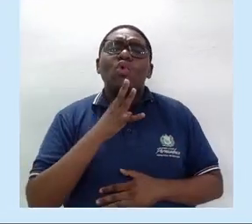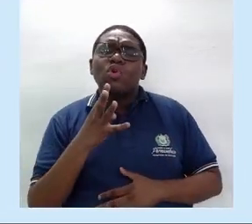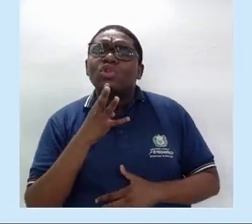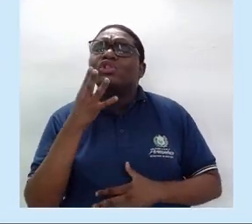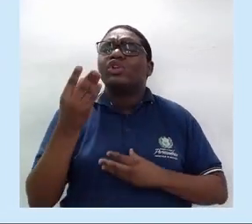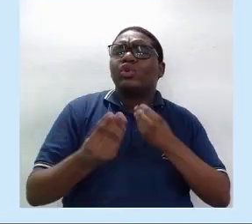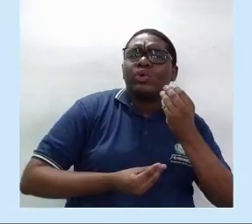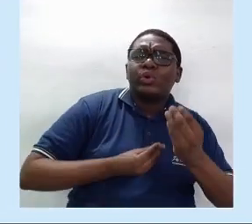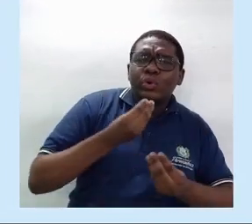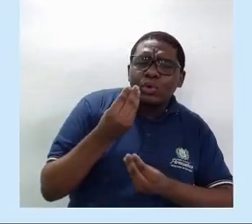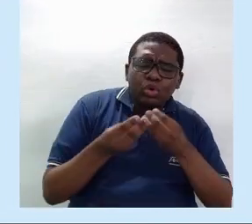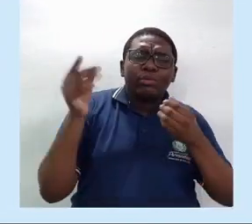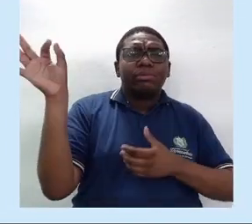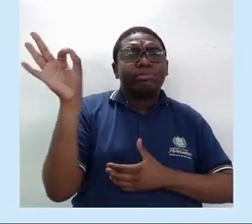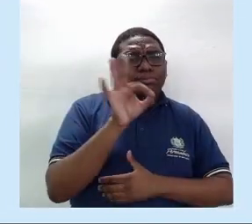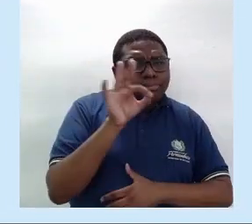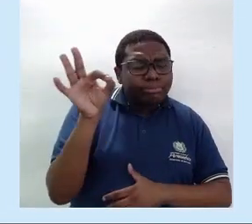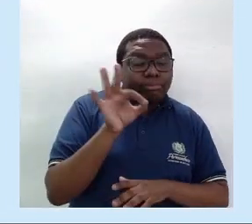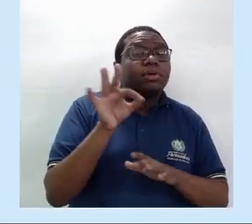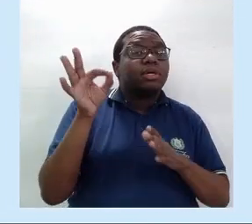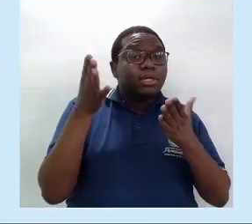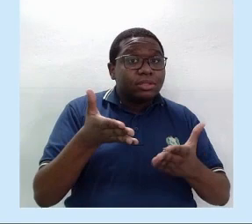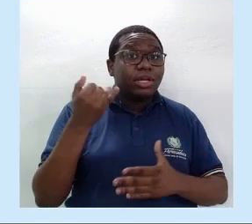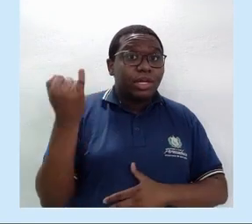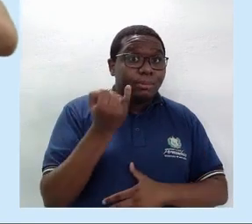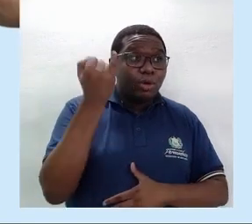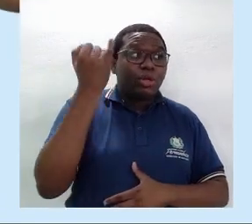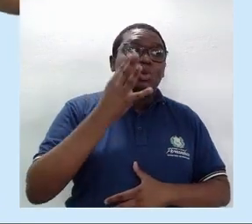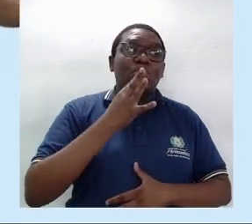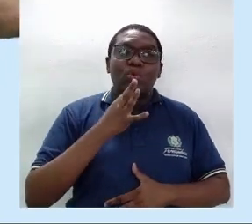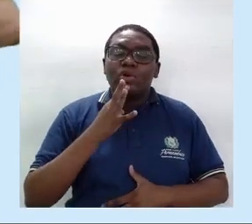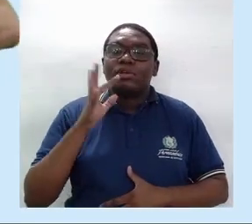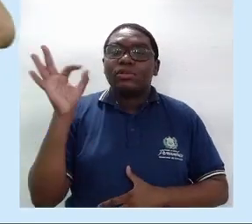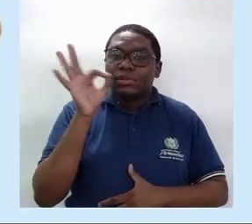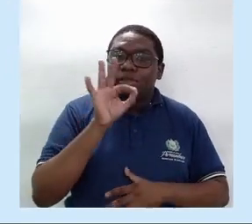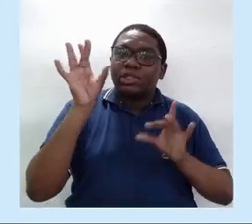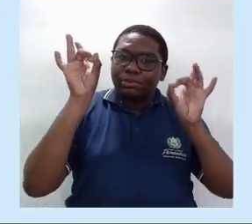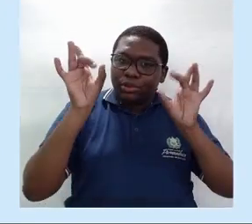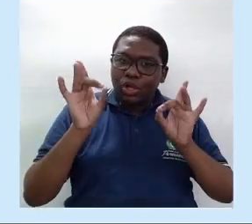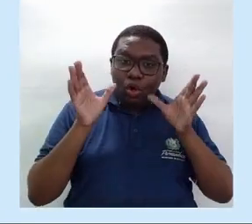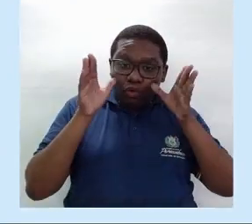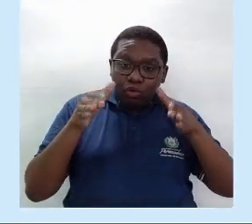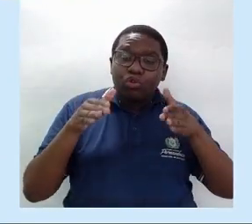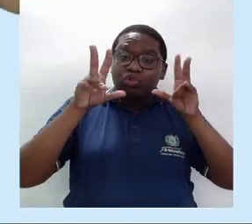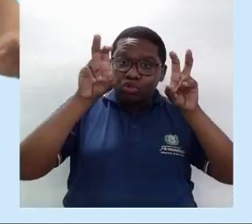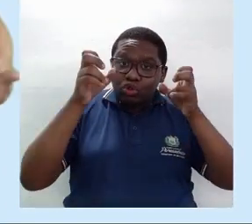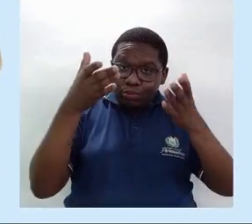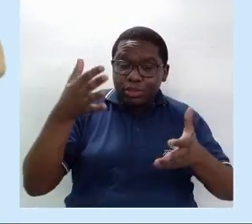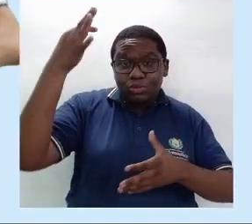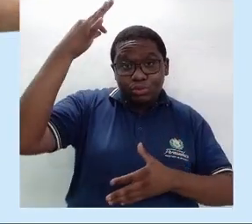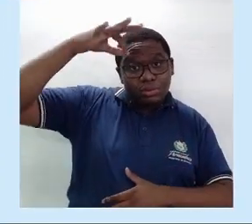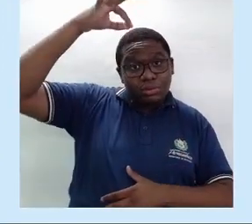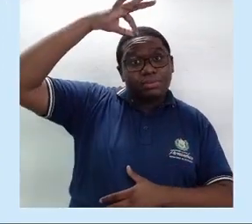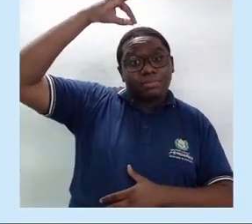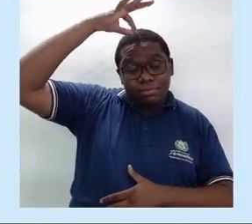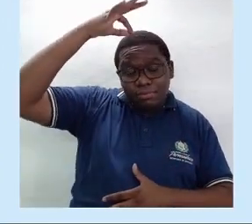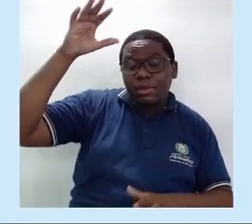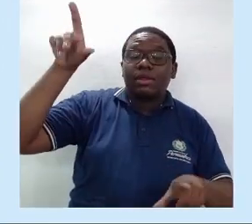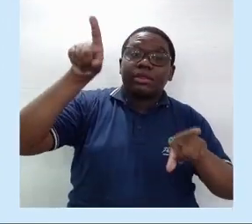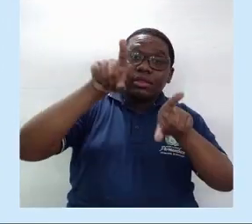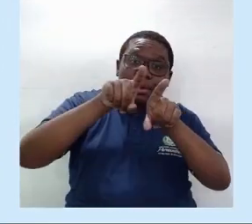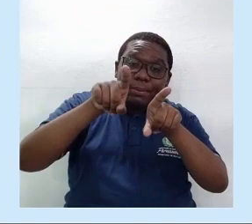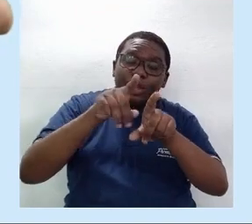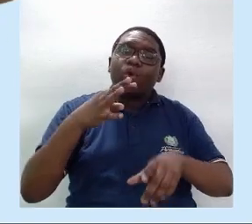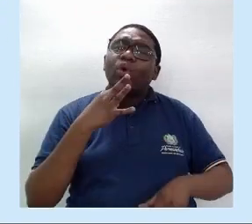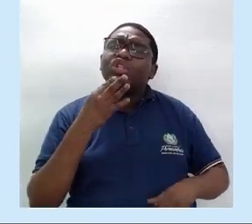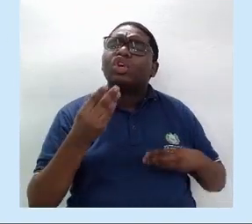dados específicos. É importante conhecer os dados específicos sobre a questão do espiritismo, depois vamos conhecer a